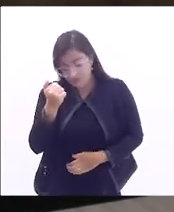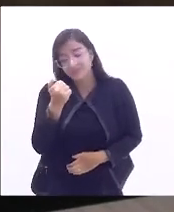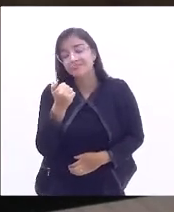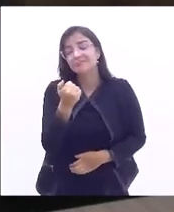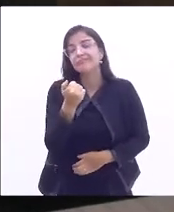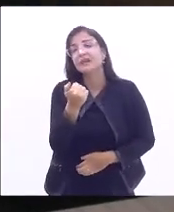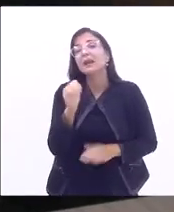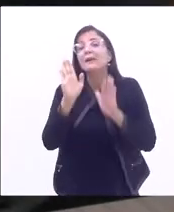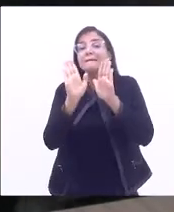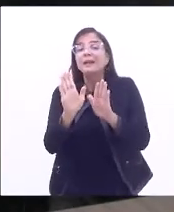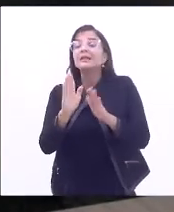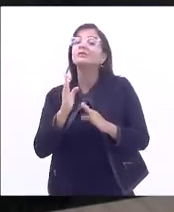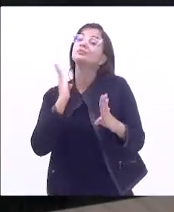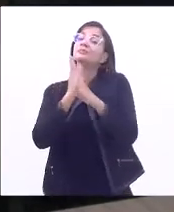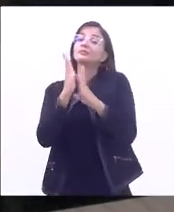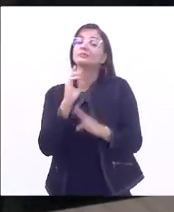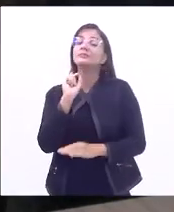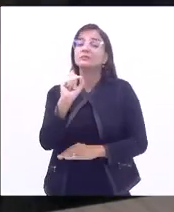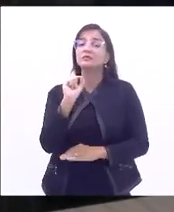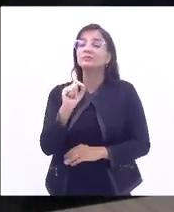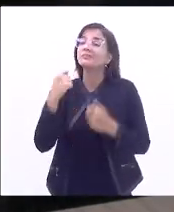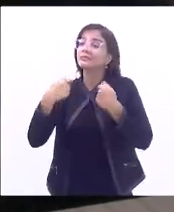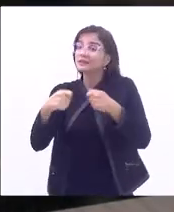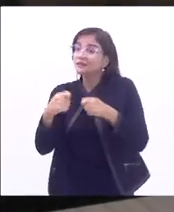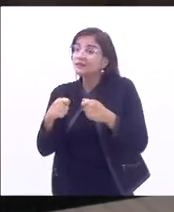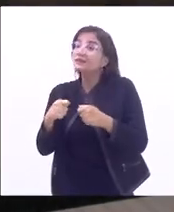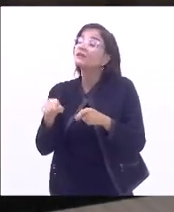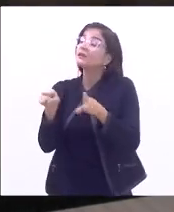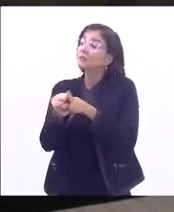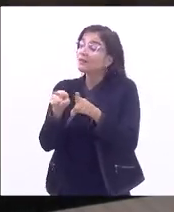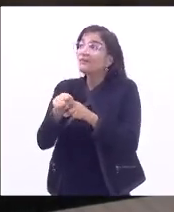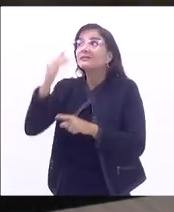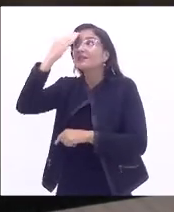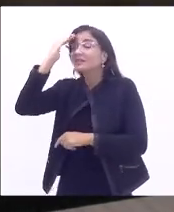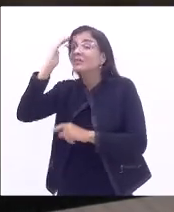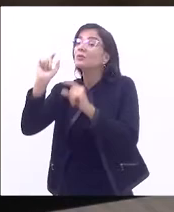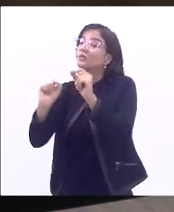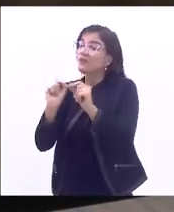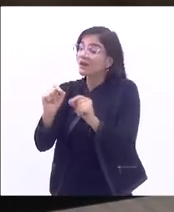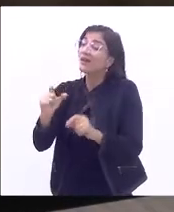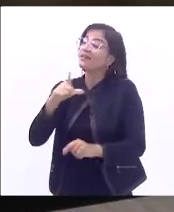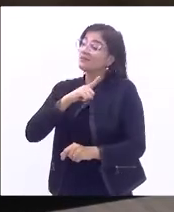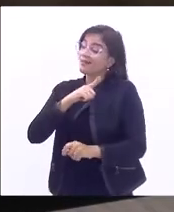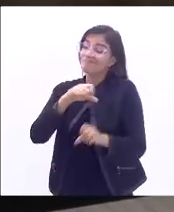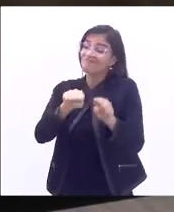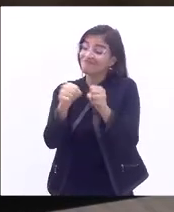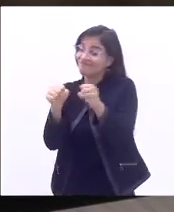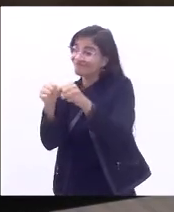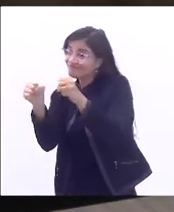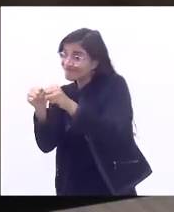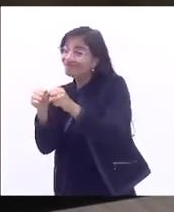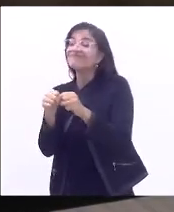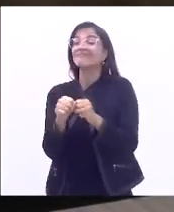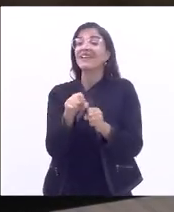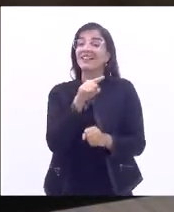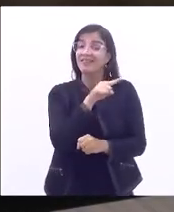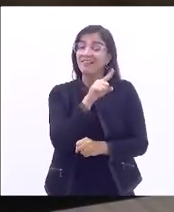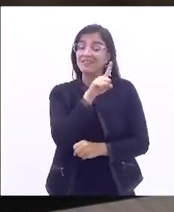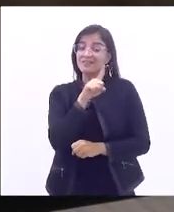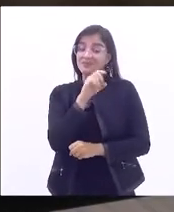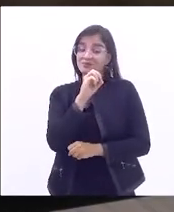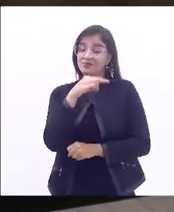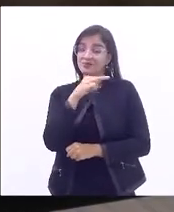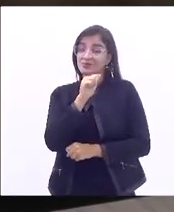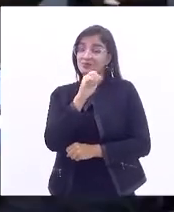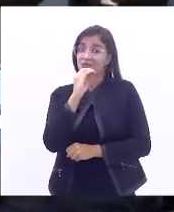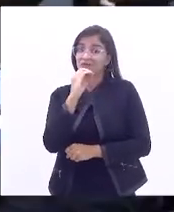é preciso levar em conta também, deputada Lucinha, malefícios causados por essa empresa na Zona Oeste, inclusive do